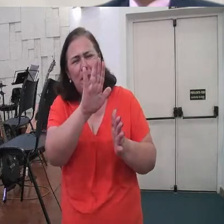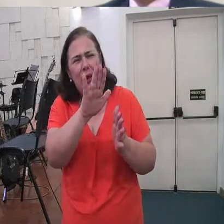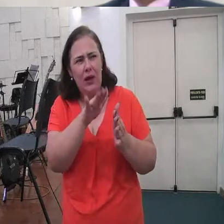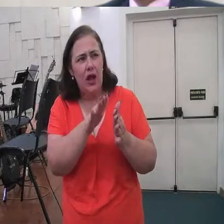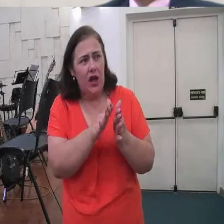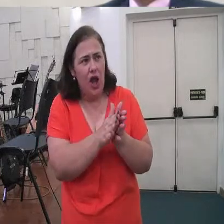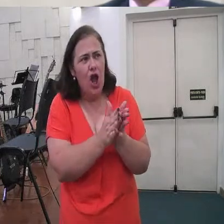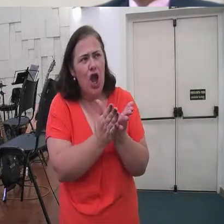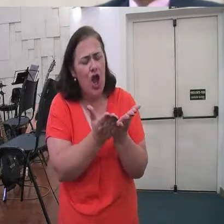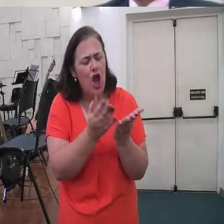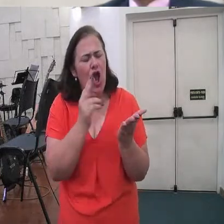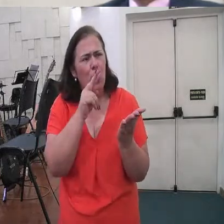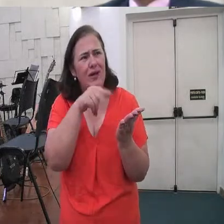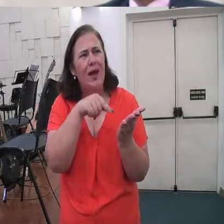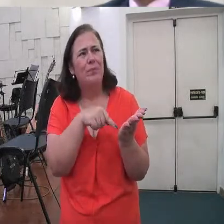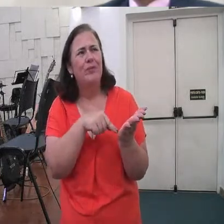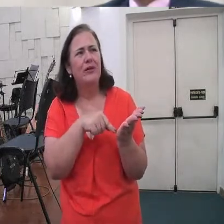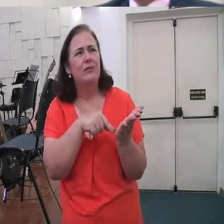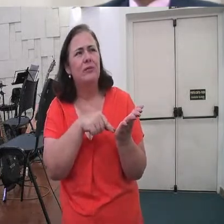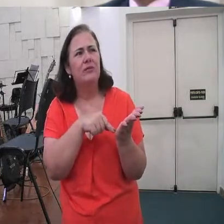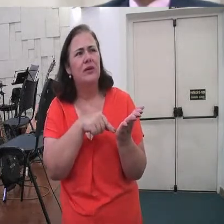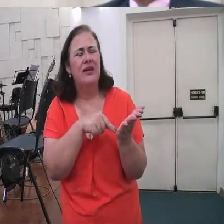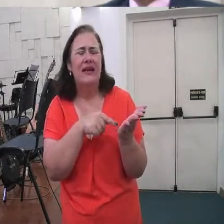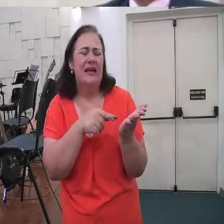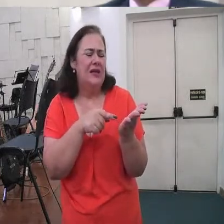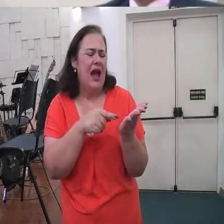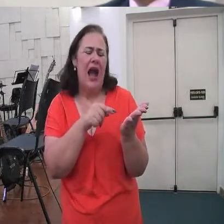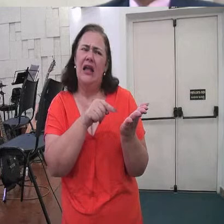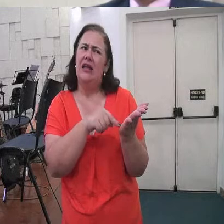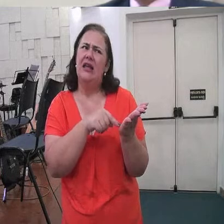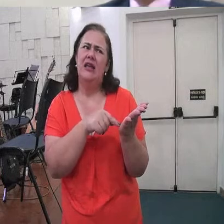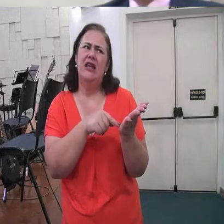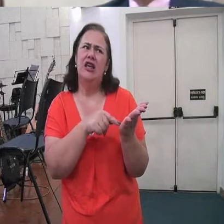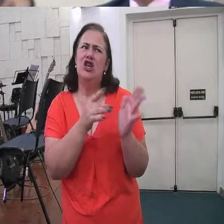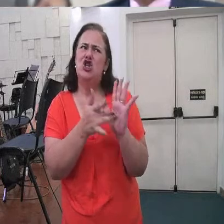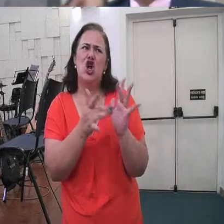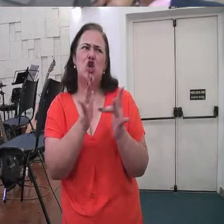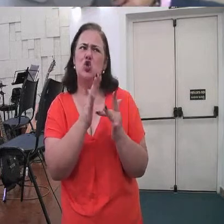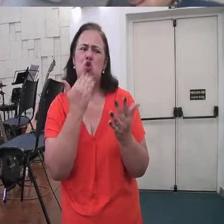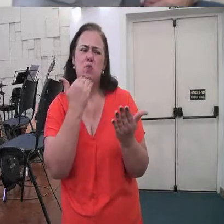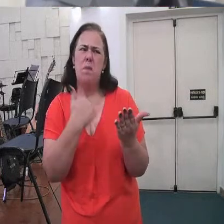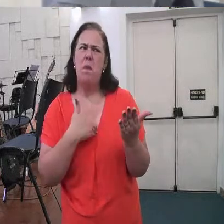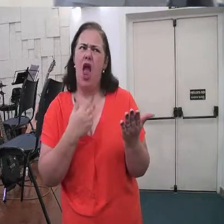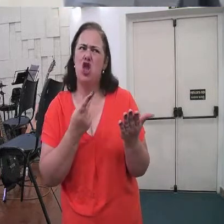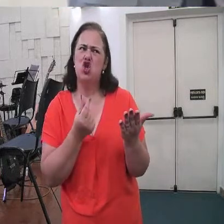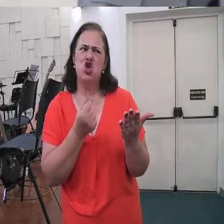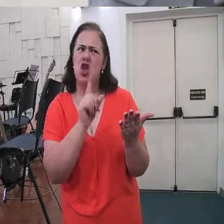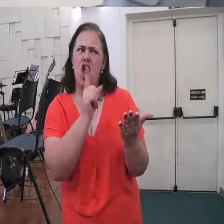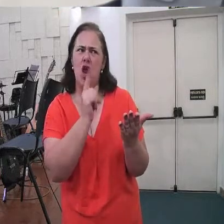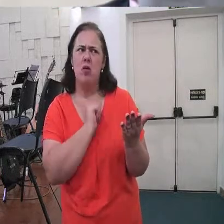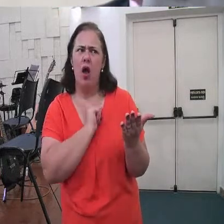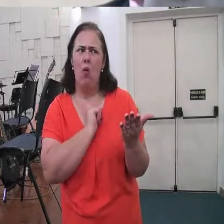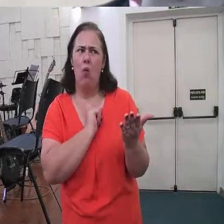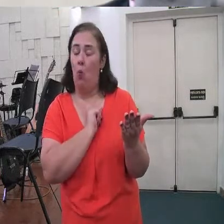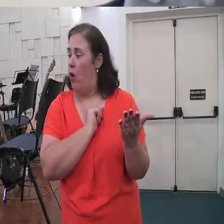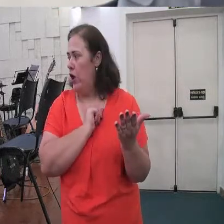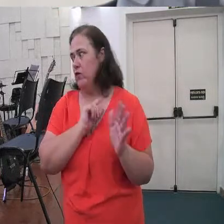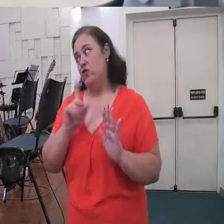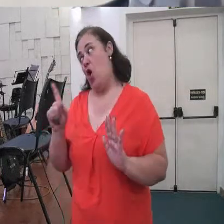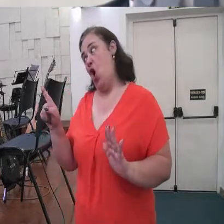herege. Certa vez um casal chegou diante de um pastor e disse assim para o pastor: pastor,